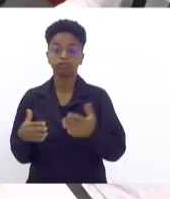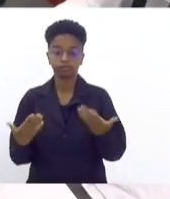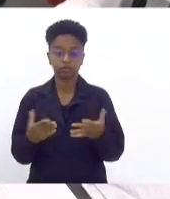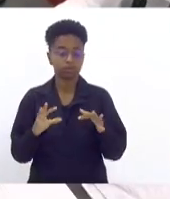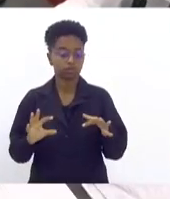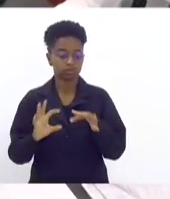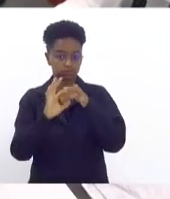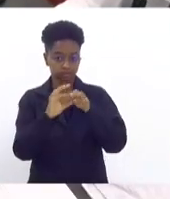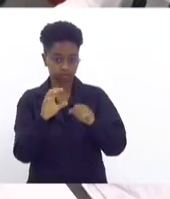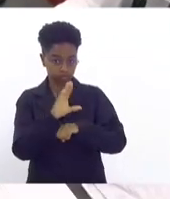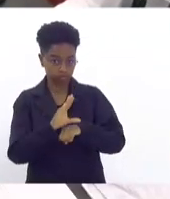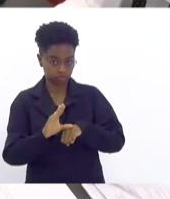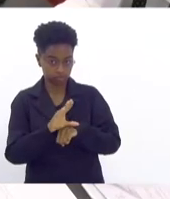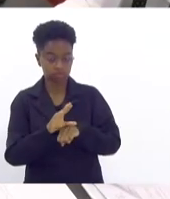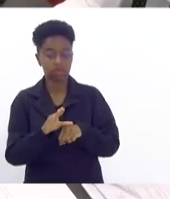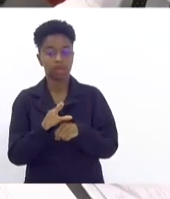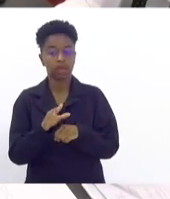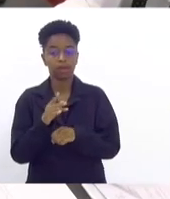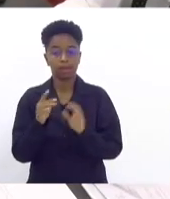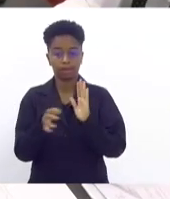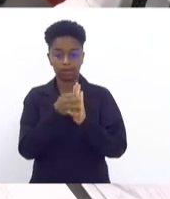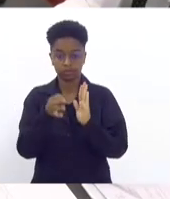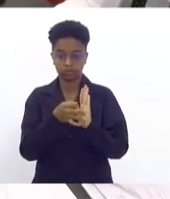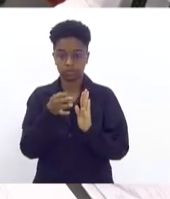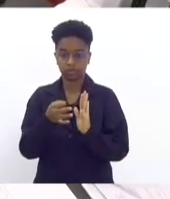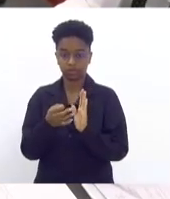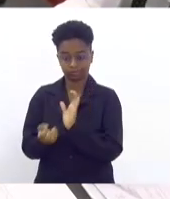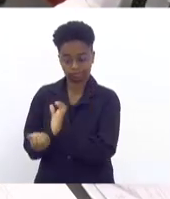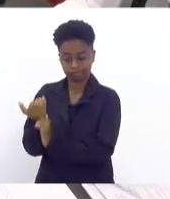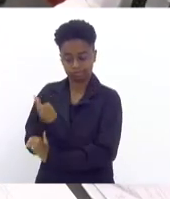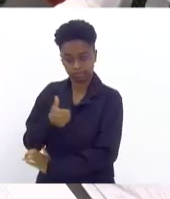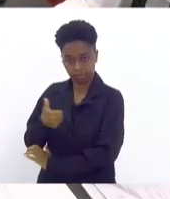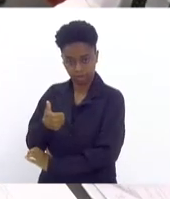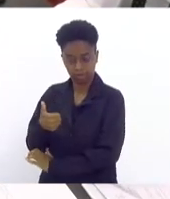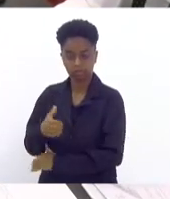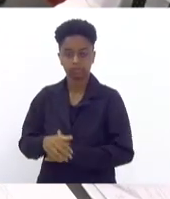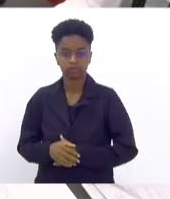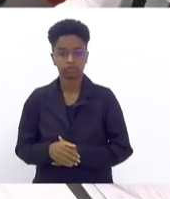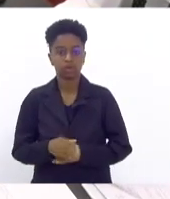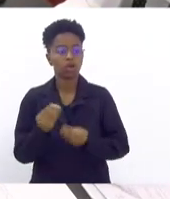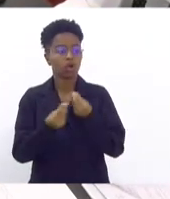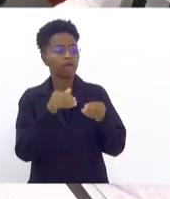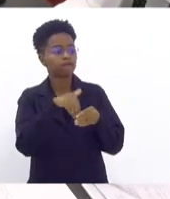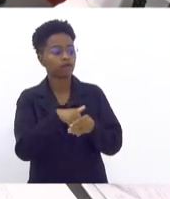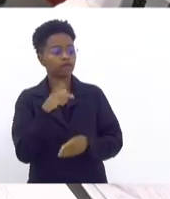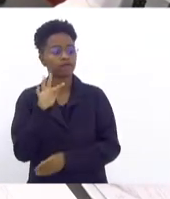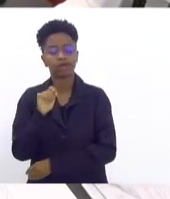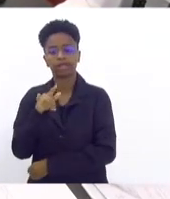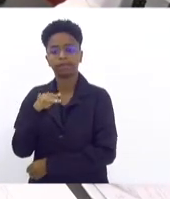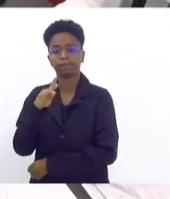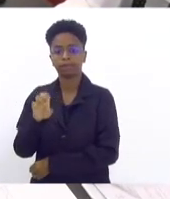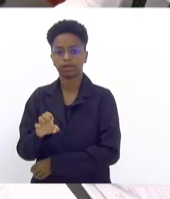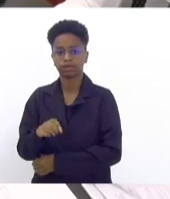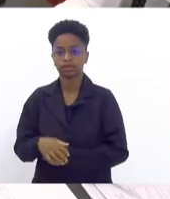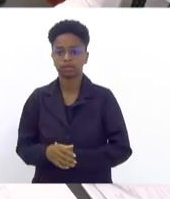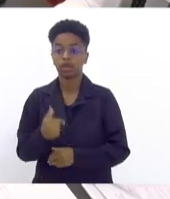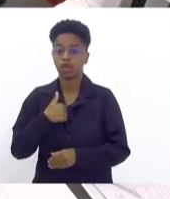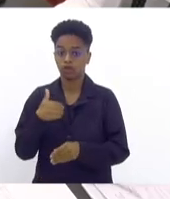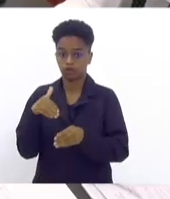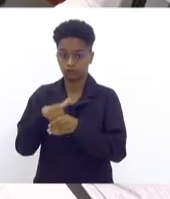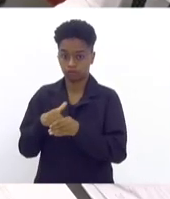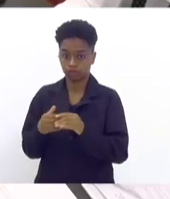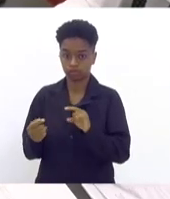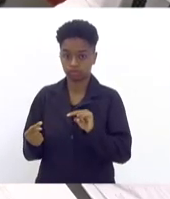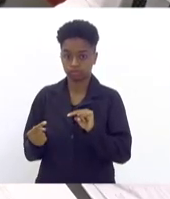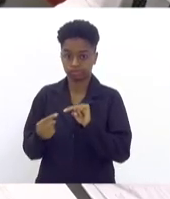Constitucionalidade, com parecer original do relator. Como vota deputado Filipinho Raves? Vou votar com o doutor